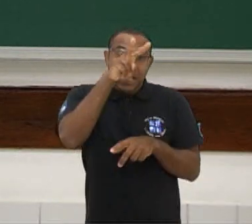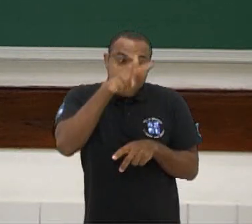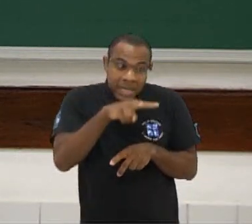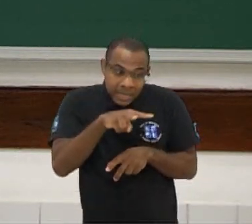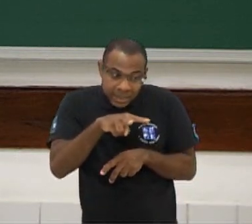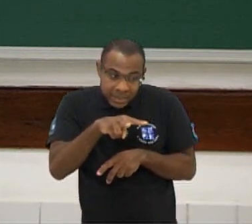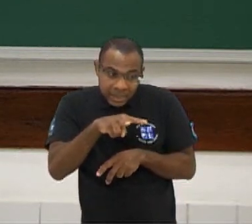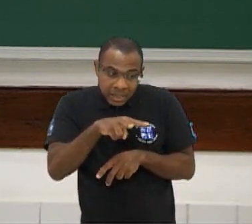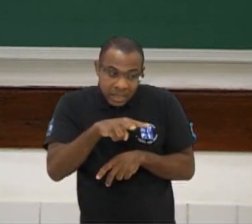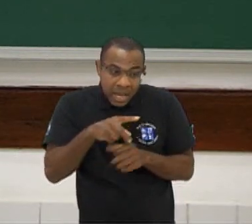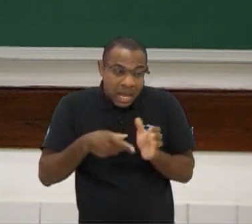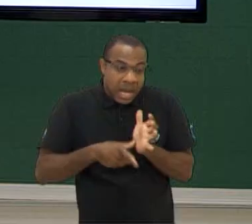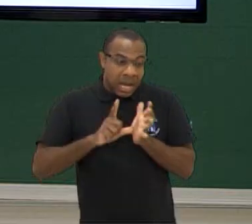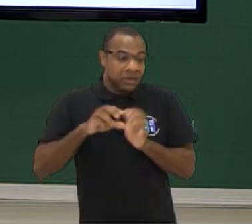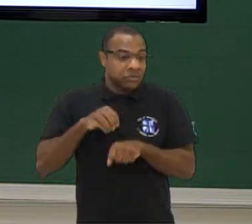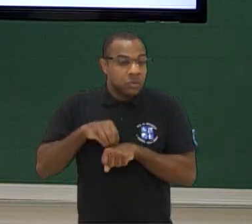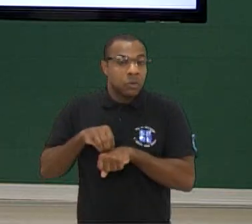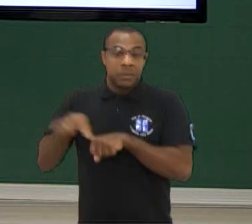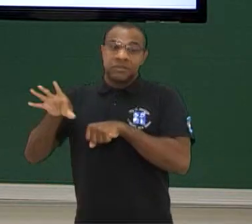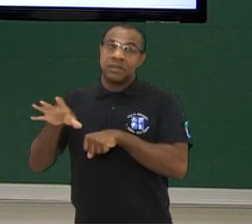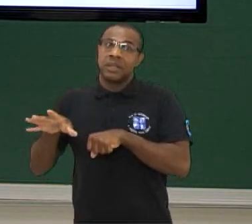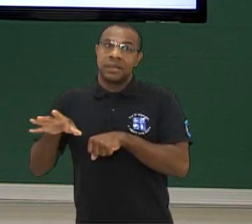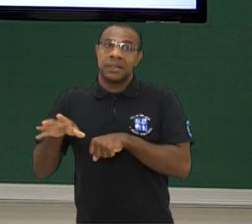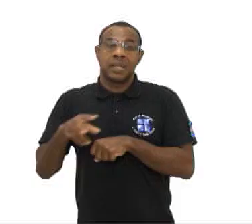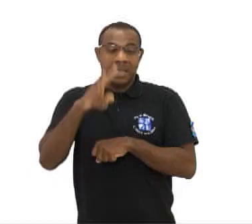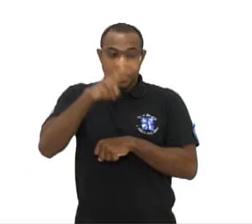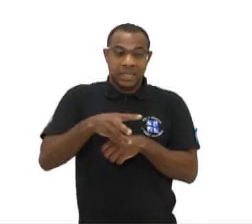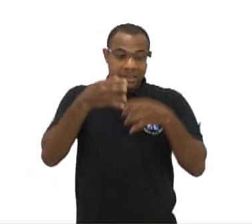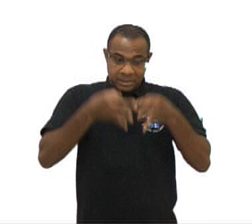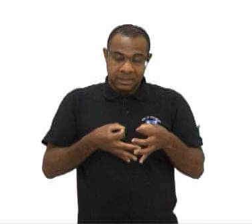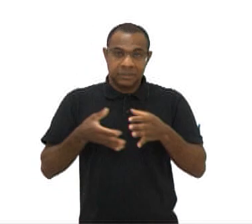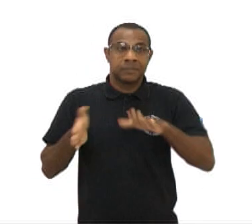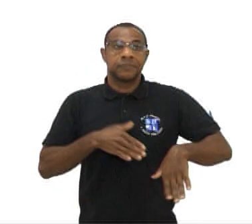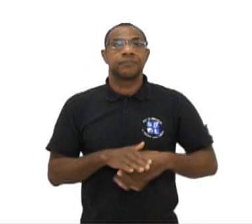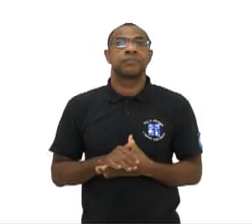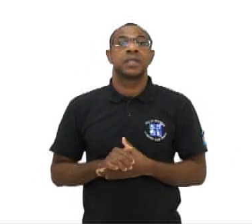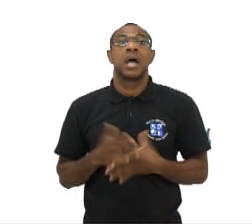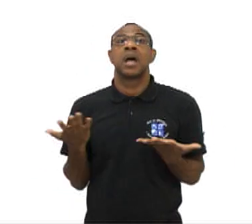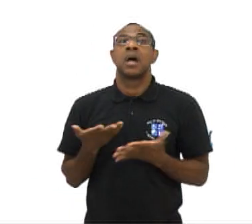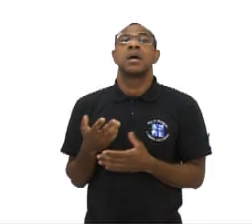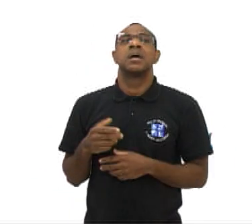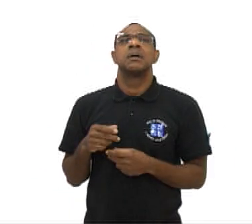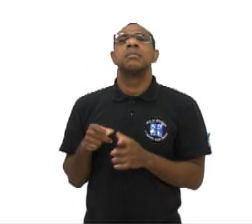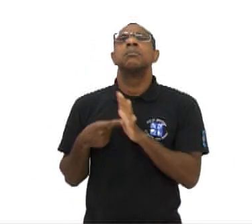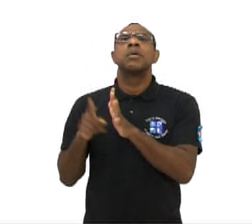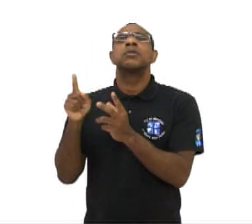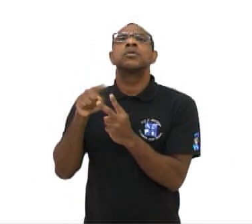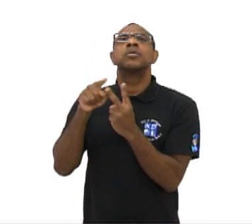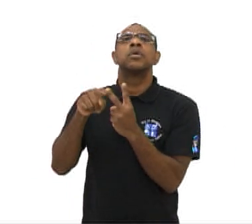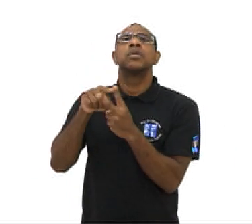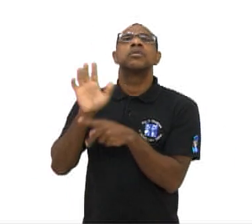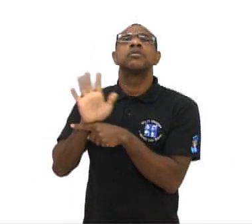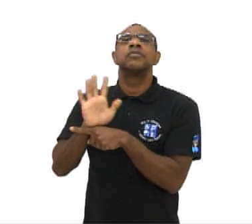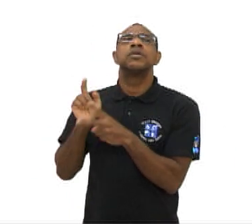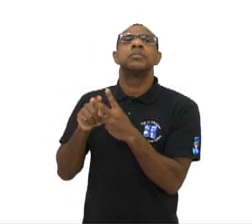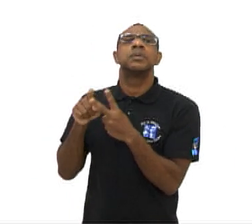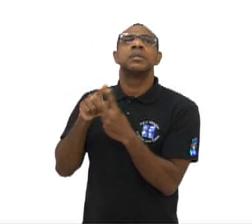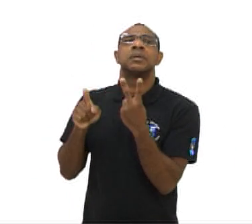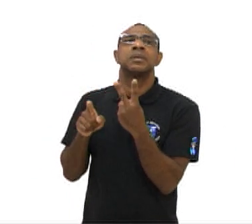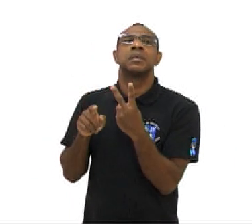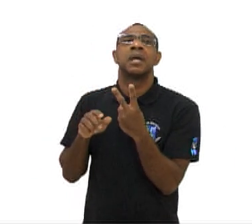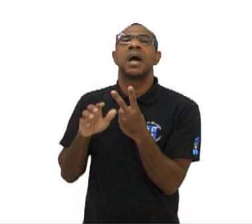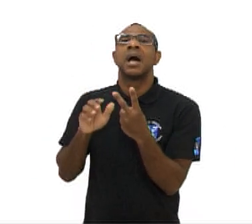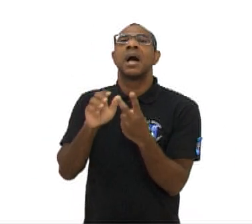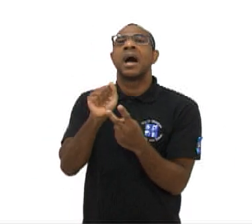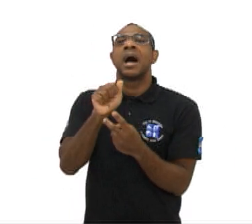título sem saber do que se trata. Trouxe para vocês duas indicações, são dois filmes, um filme chamado A Vila